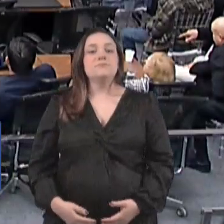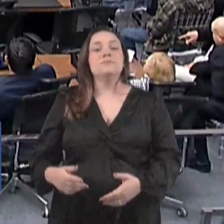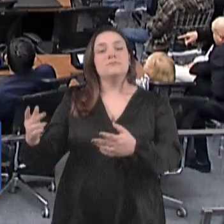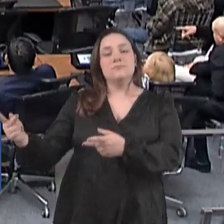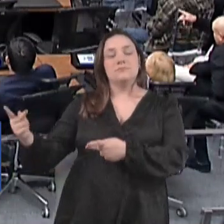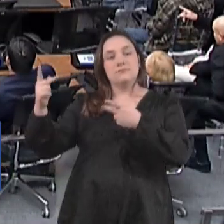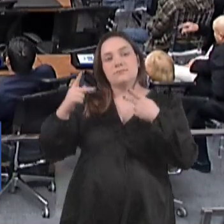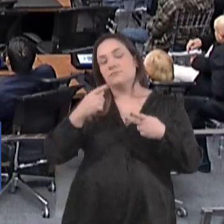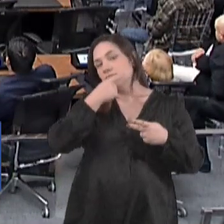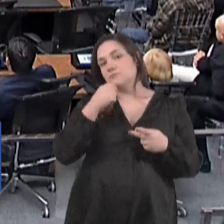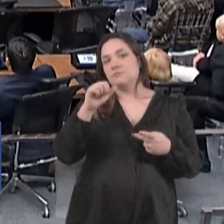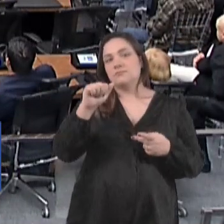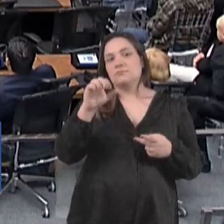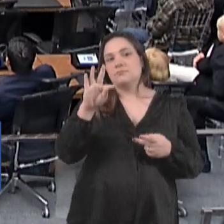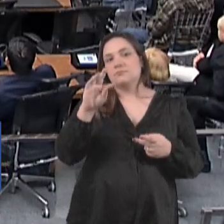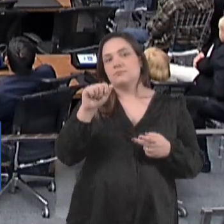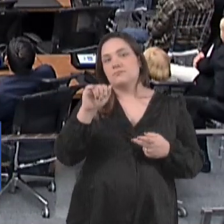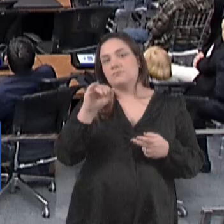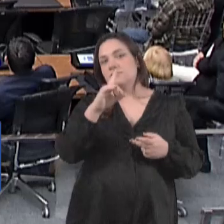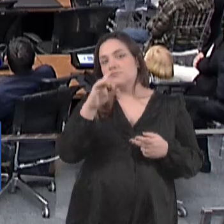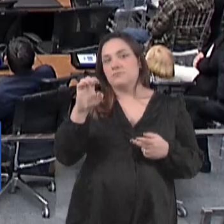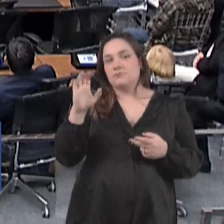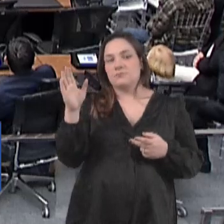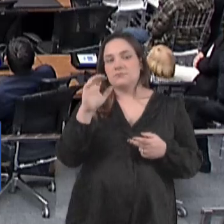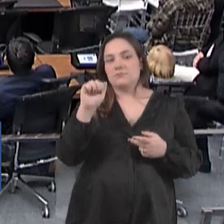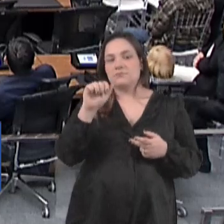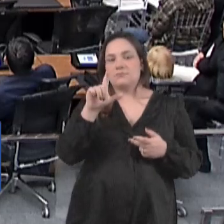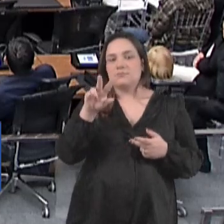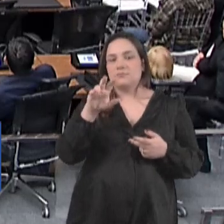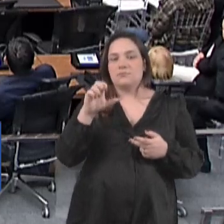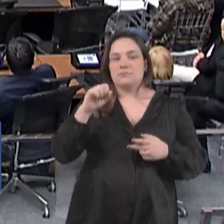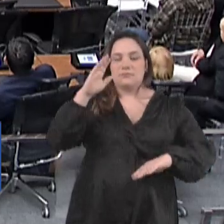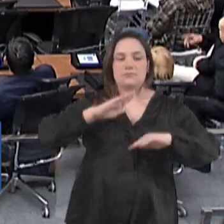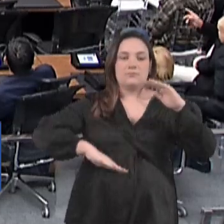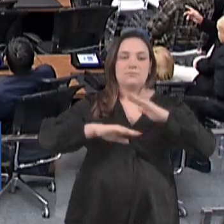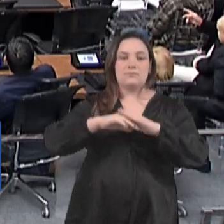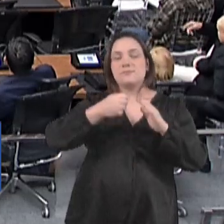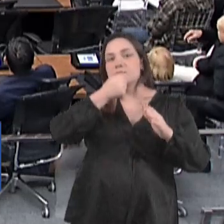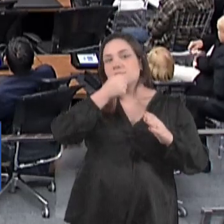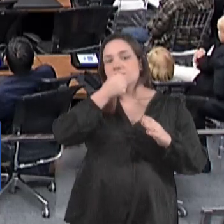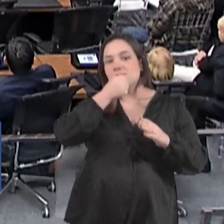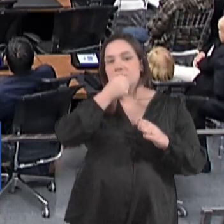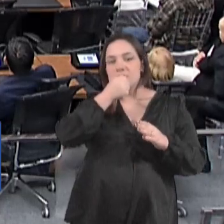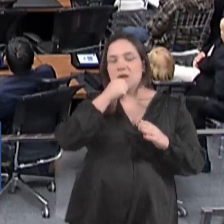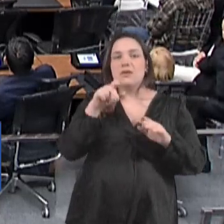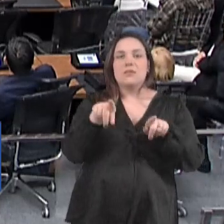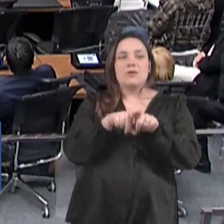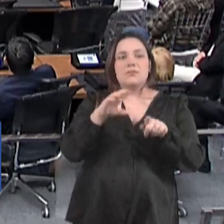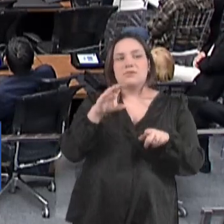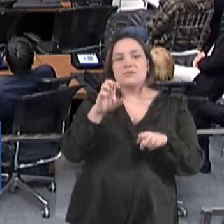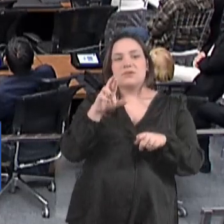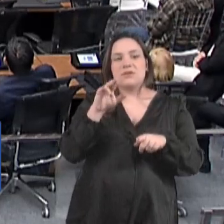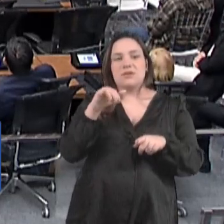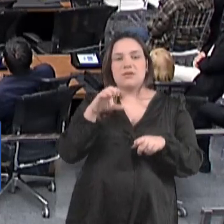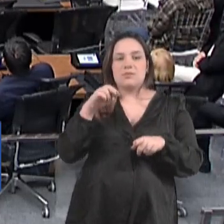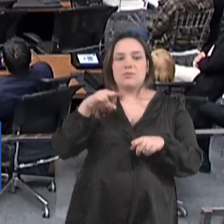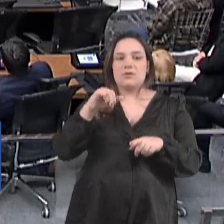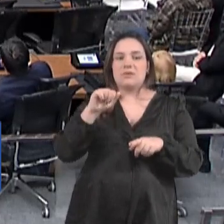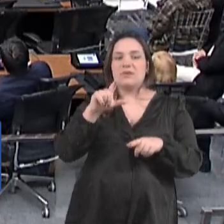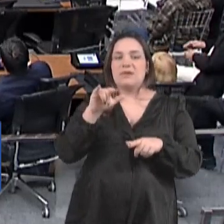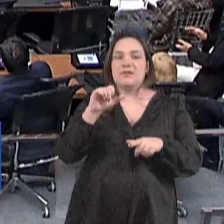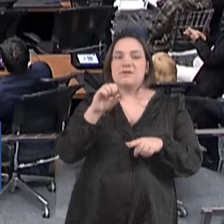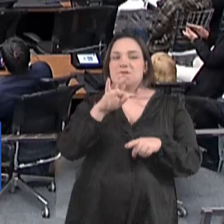Convidamos o homenageado Ataíde Alves de Oliveira, jornalista, cerimonialista e mestre de